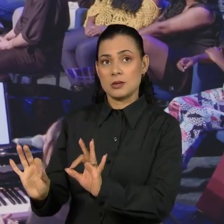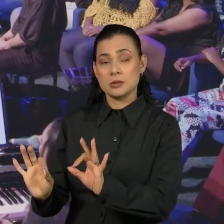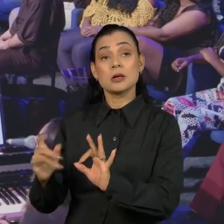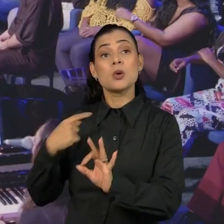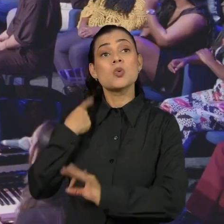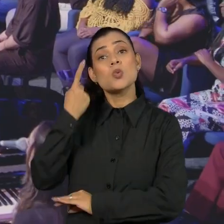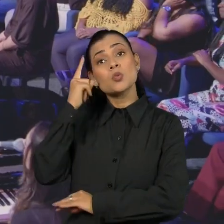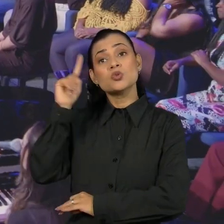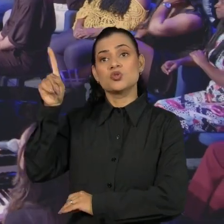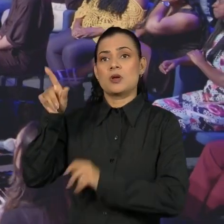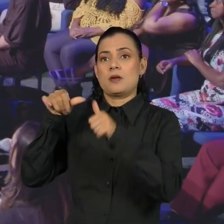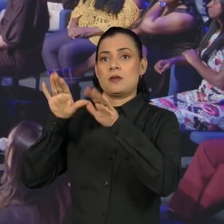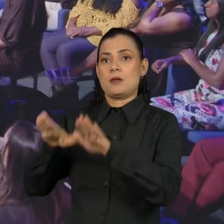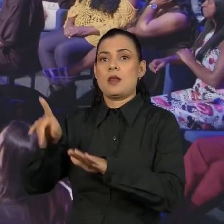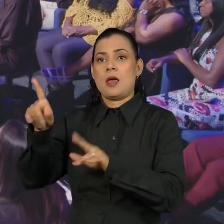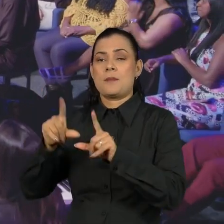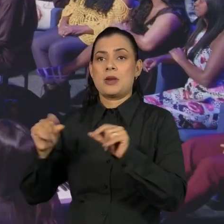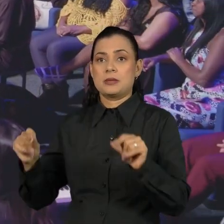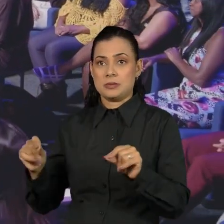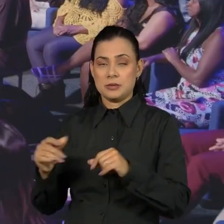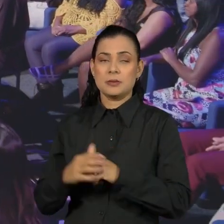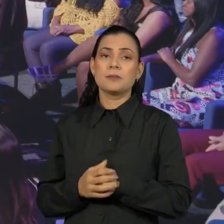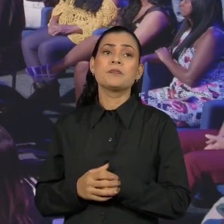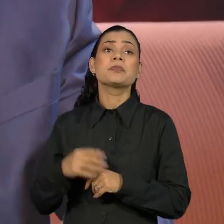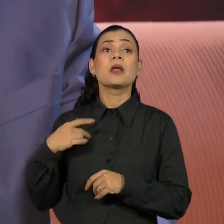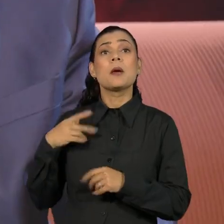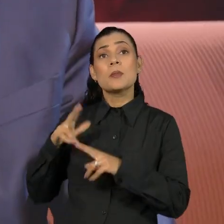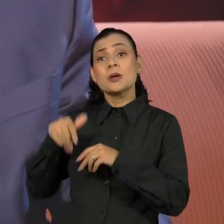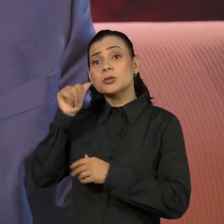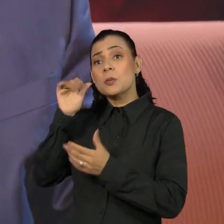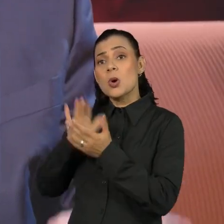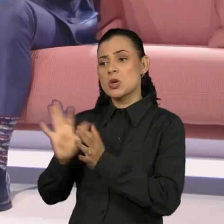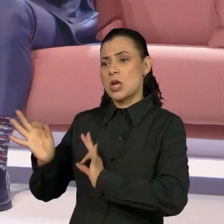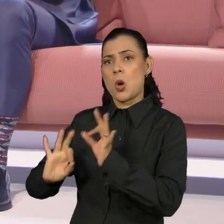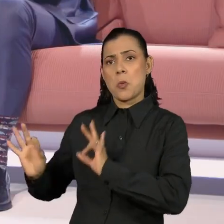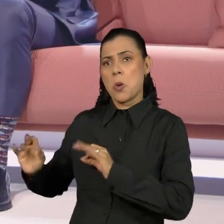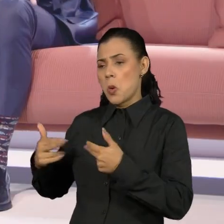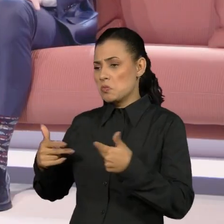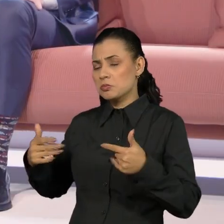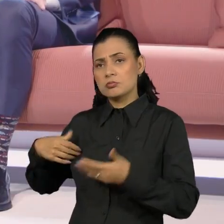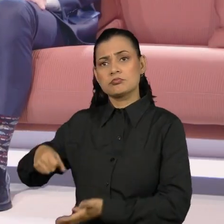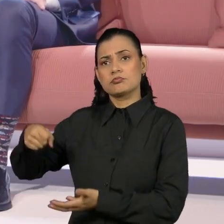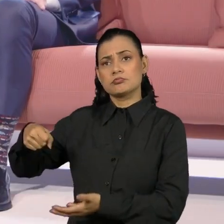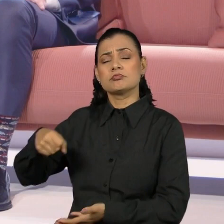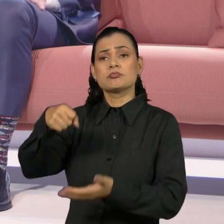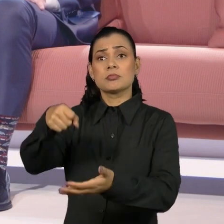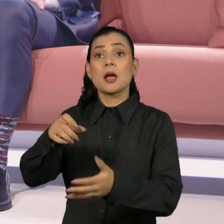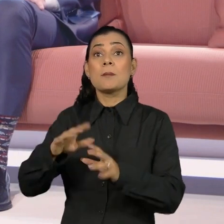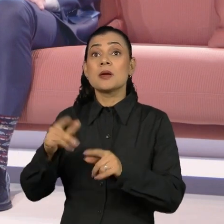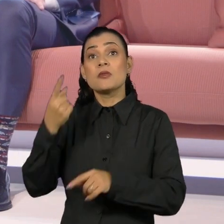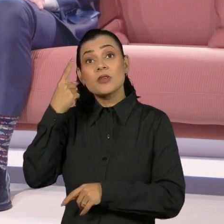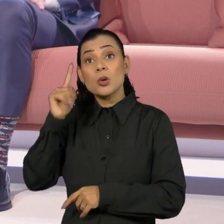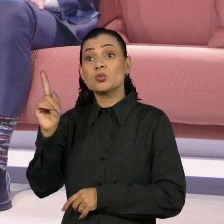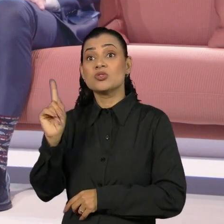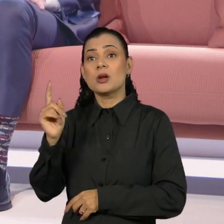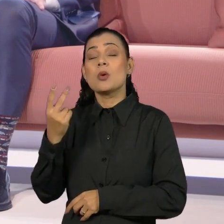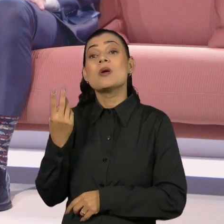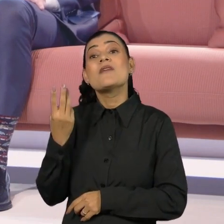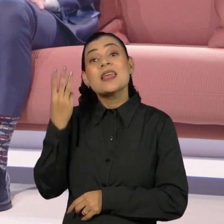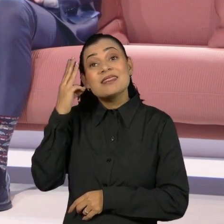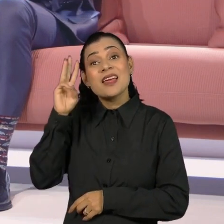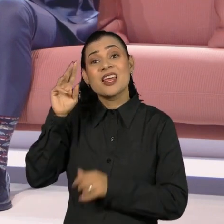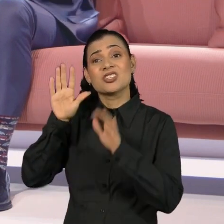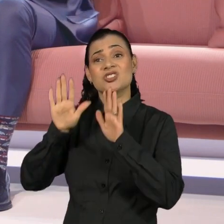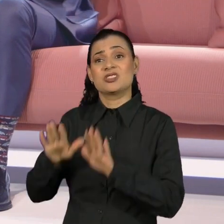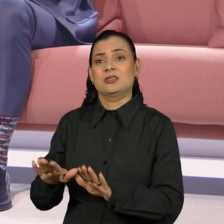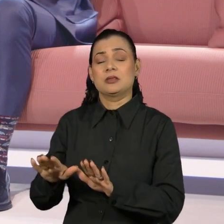um dia em Brasília. Então, a Lua arrumou lá uma bolsa e tal, só que ao invés de ficar um dia, eu fiquei 3 dias.